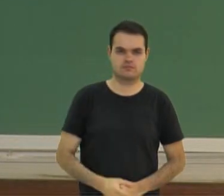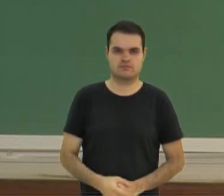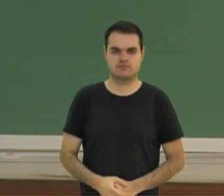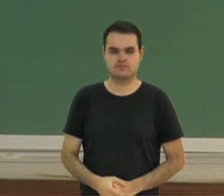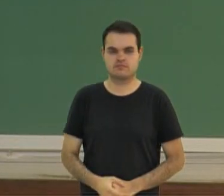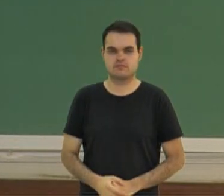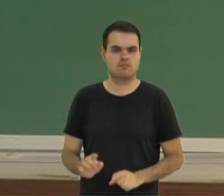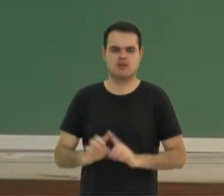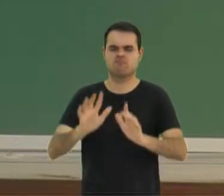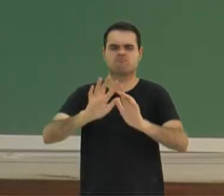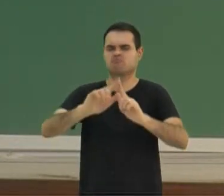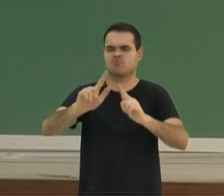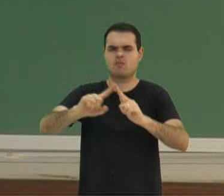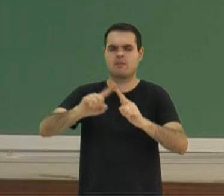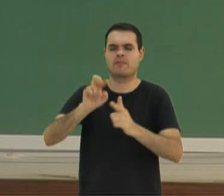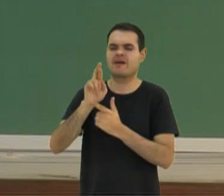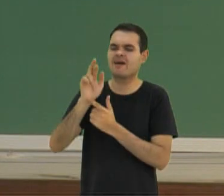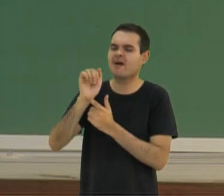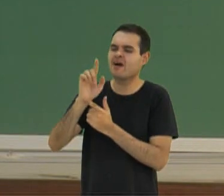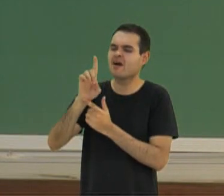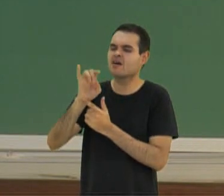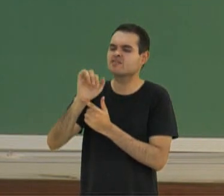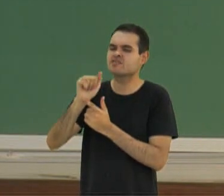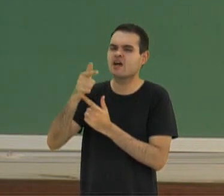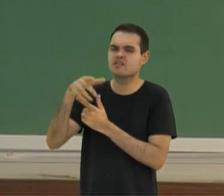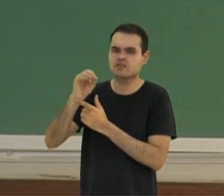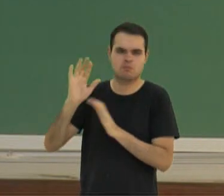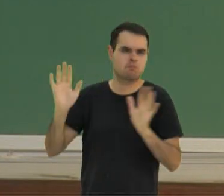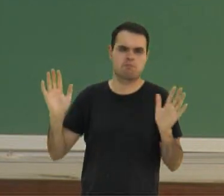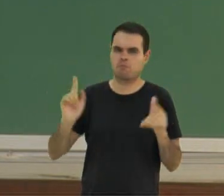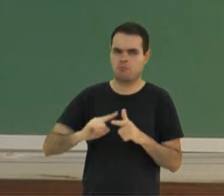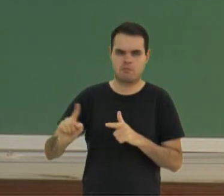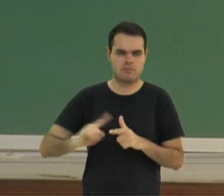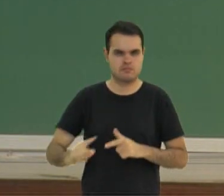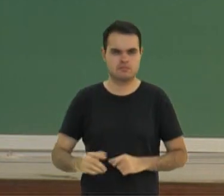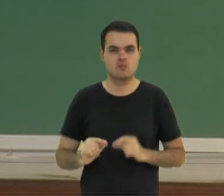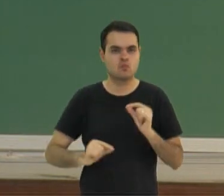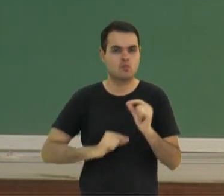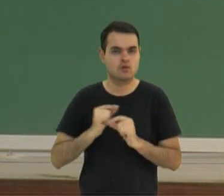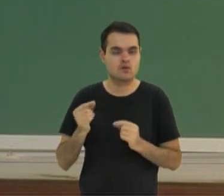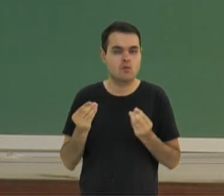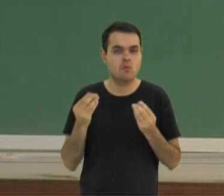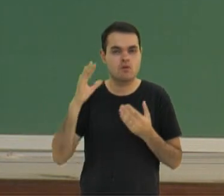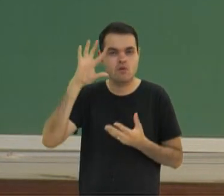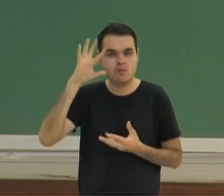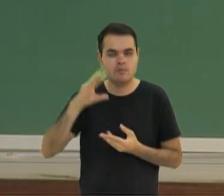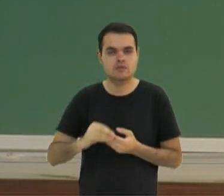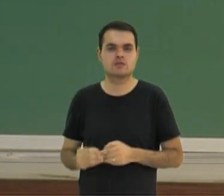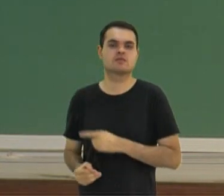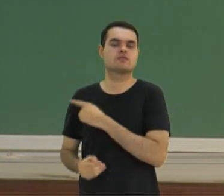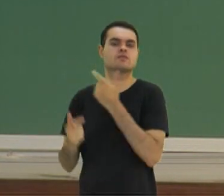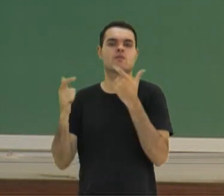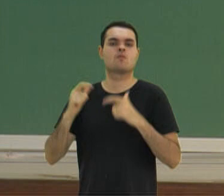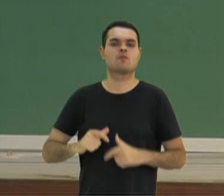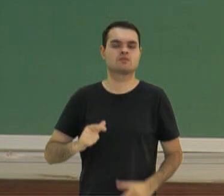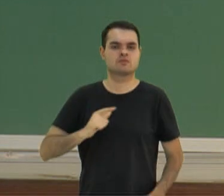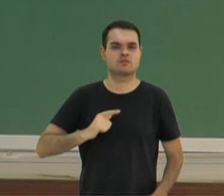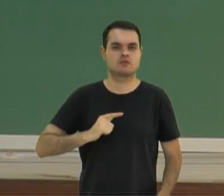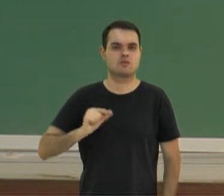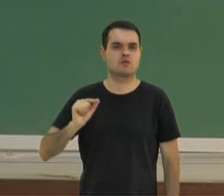existe nenhum problema com radiação aqui. O que acontece então? Para a gente poder entender de onde vem isso aqui, seria o